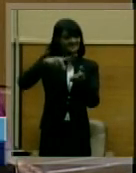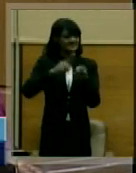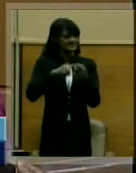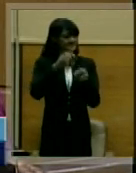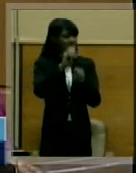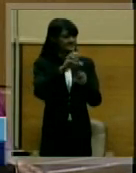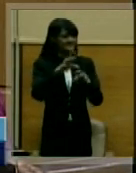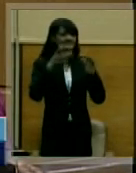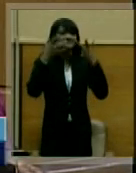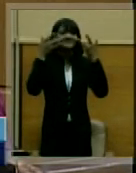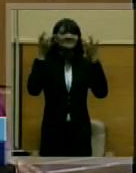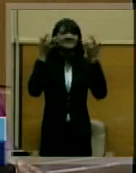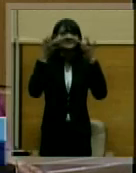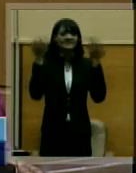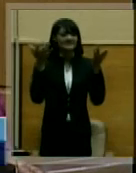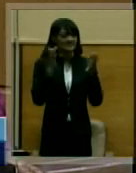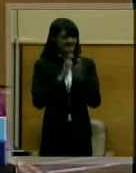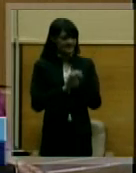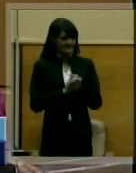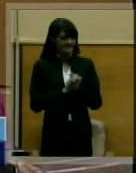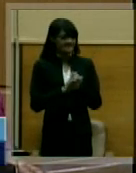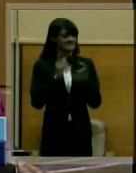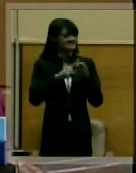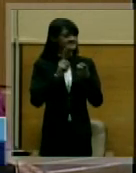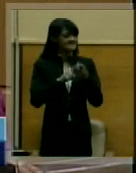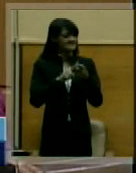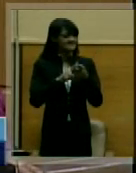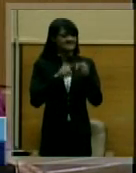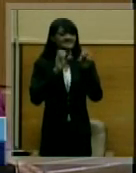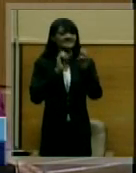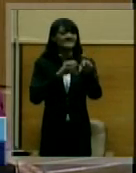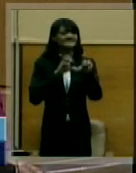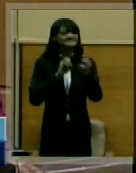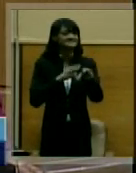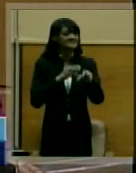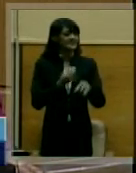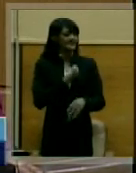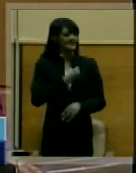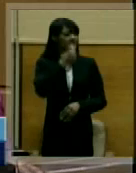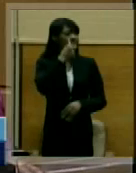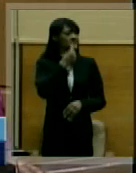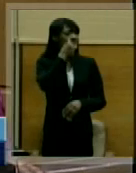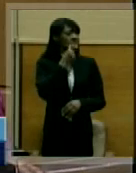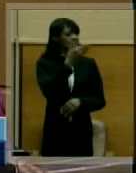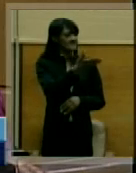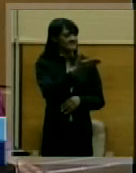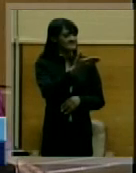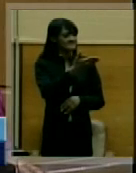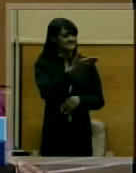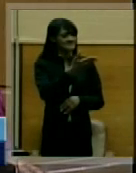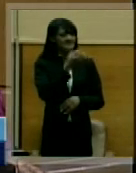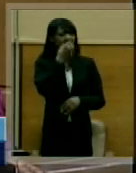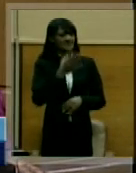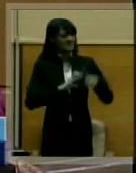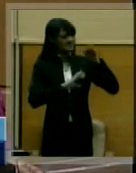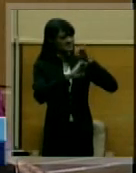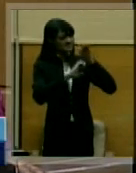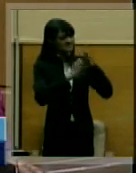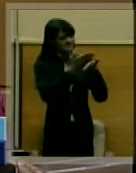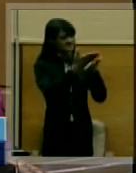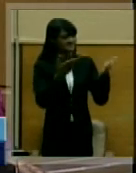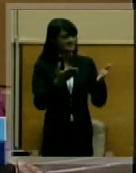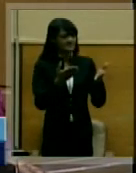vive sua história e cria sua lenda. Lições de vida como a de Breno, empresário que